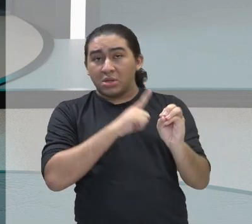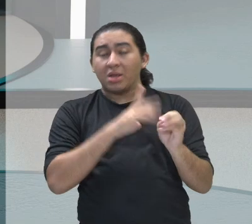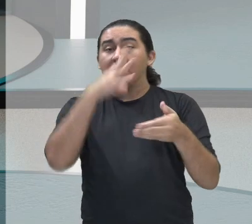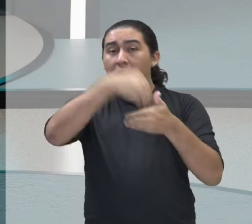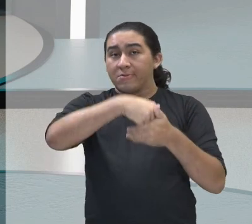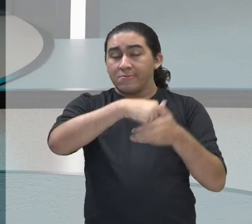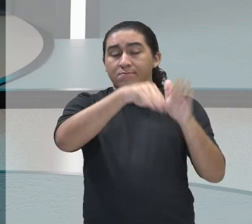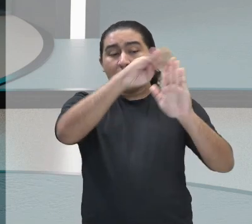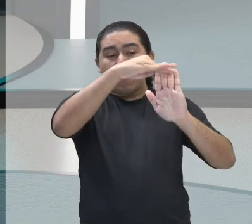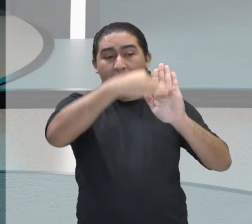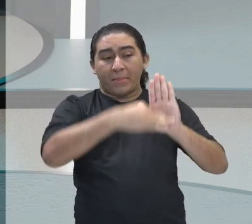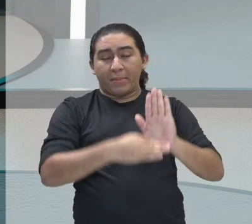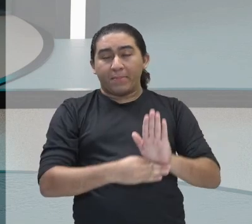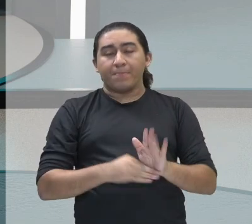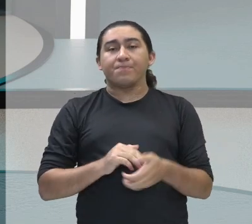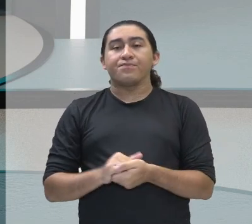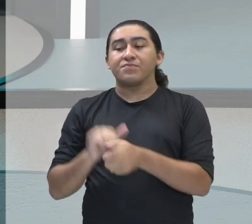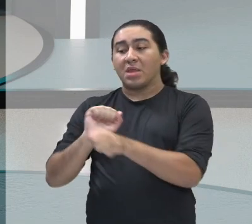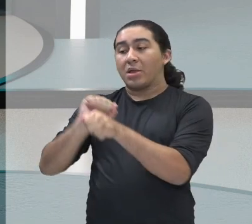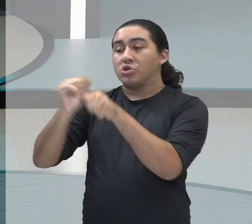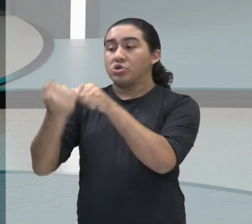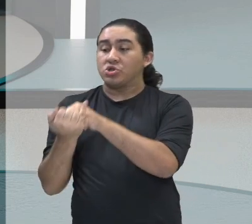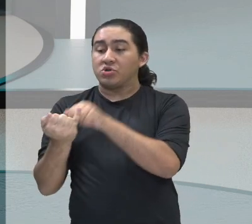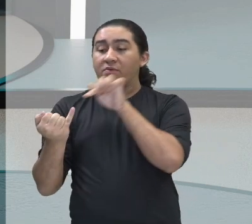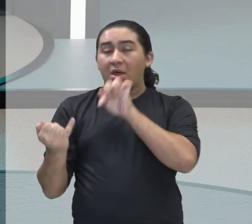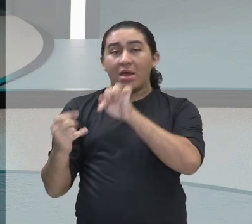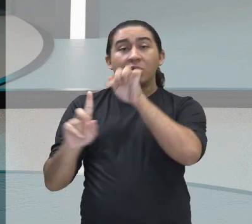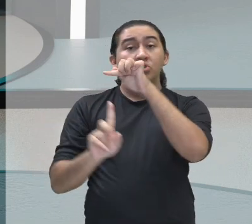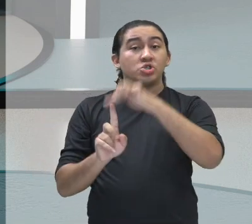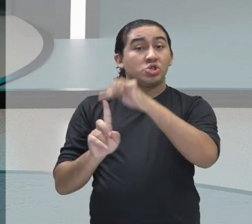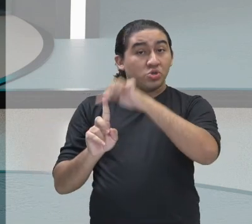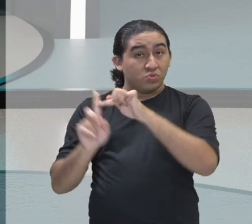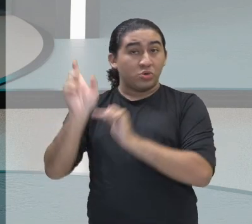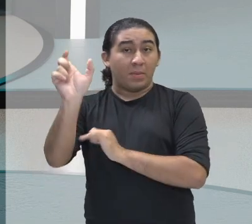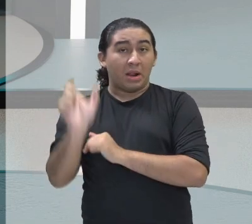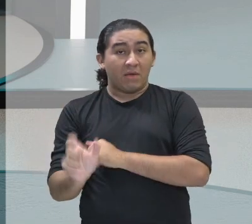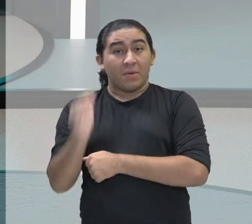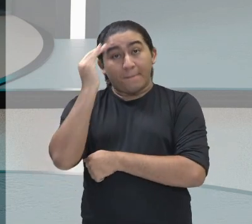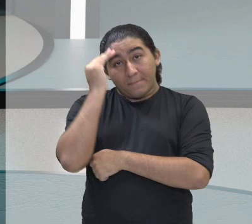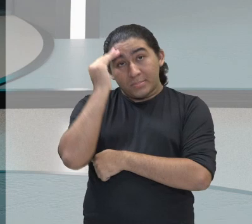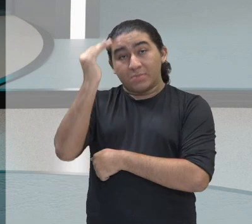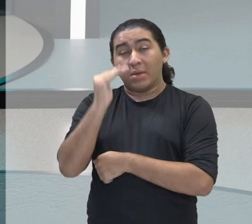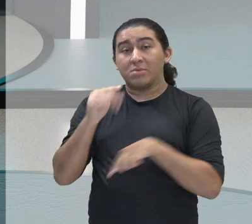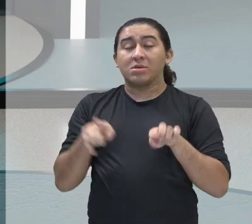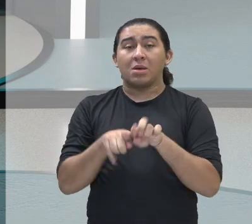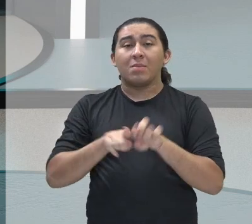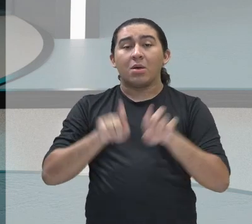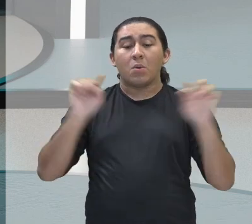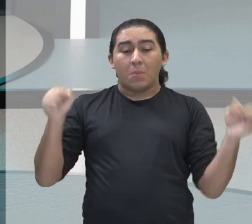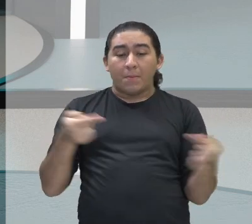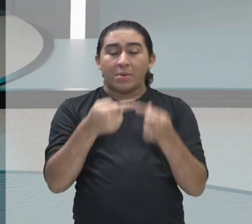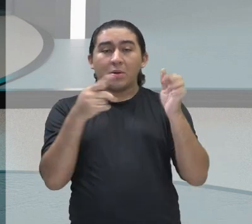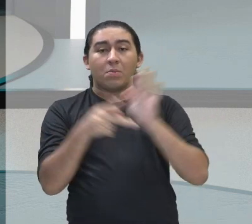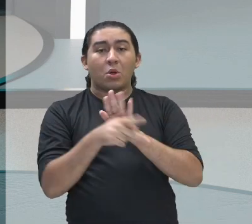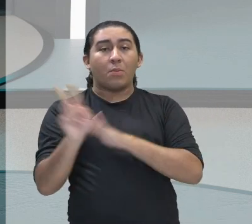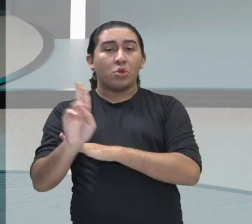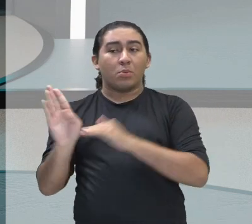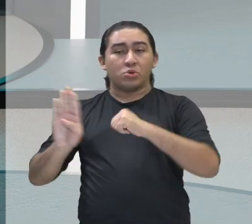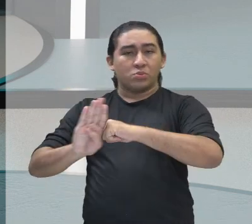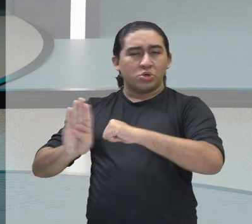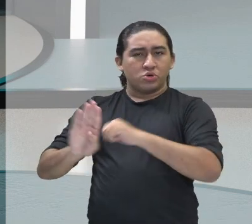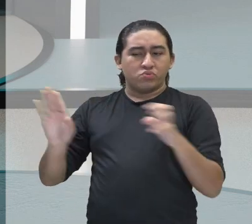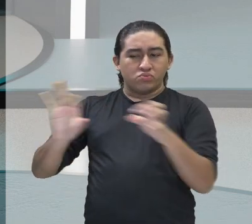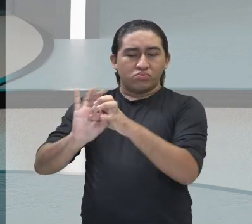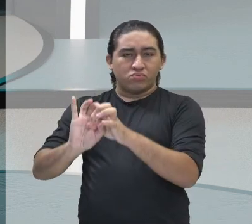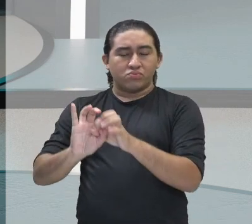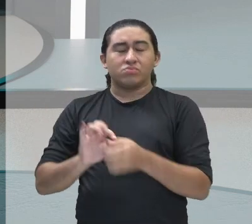Os adjetivos, eles são uma classificação de palavras, umas das principais, tá? Que compõem os nomes.